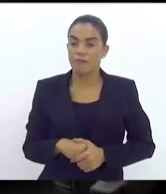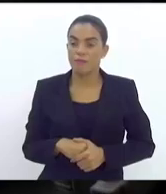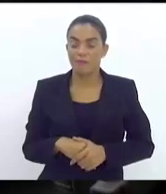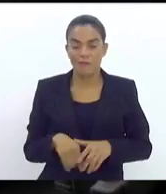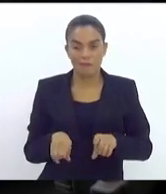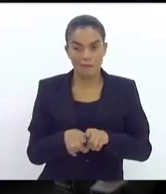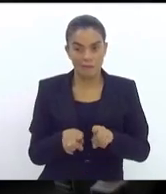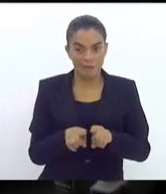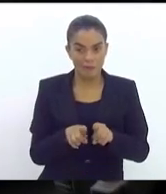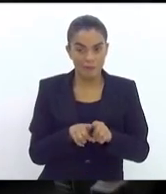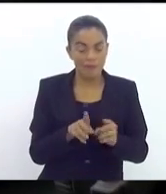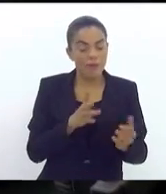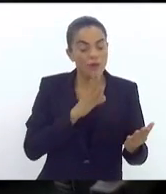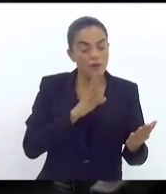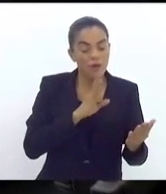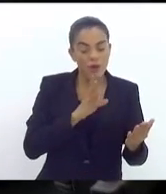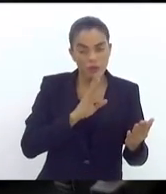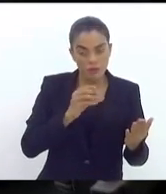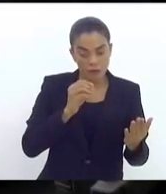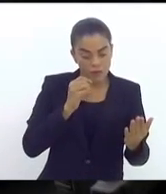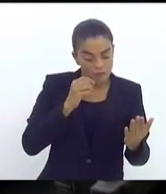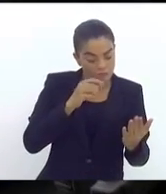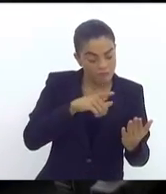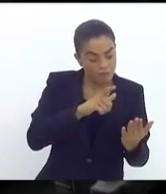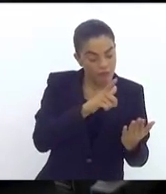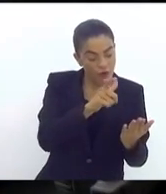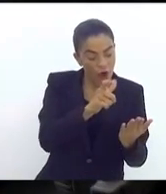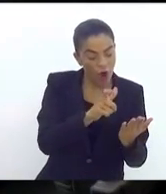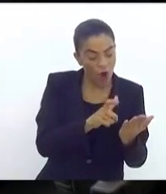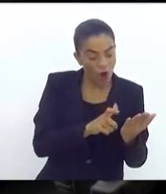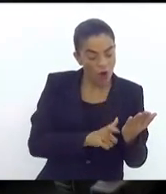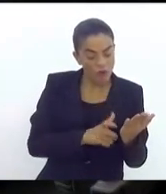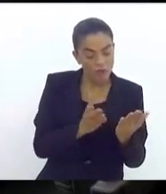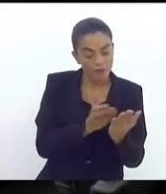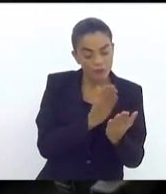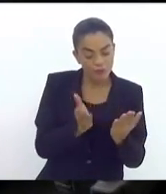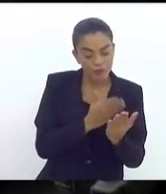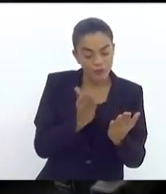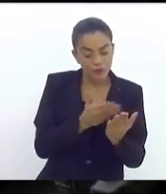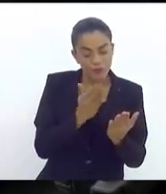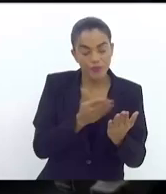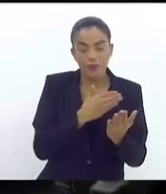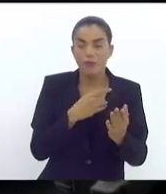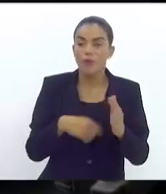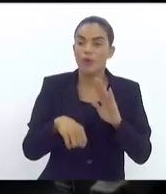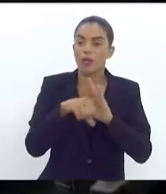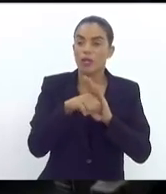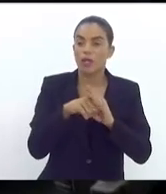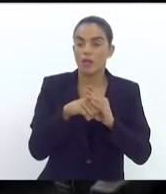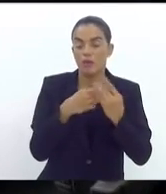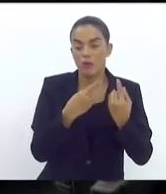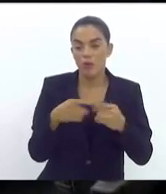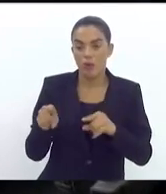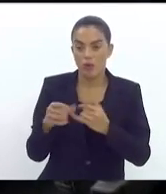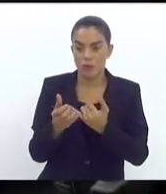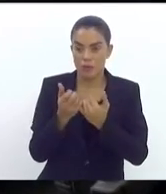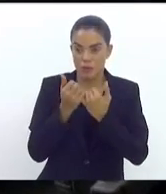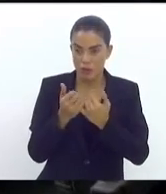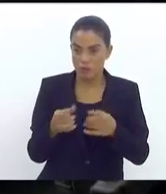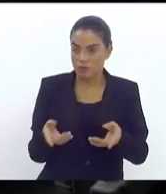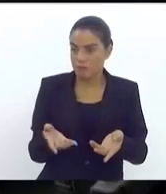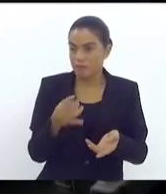O reconhecimento de pessoas, em geral, mas não apenas, é útil para esclarecer principalmente crimes contra o patrimônio. A sua própria